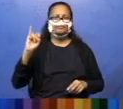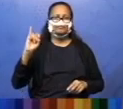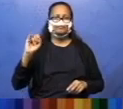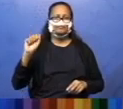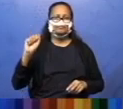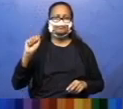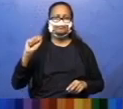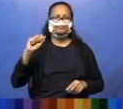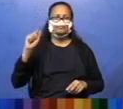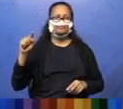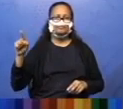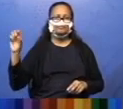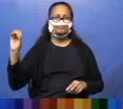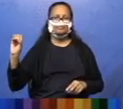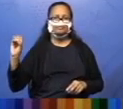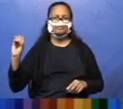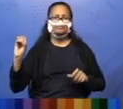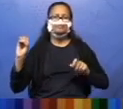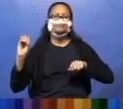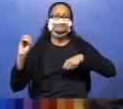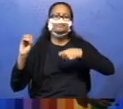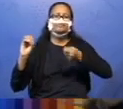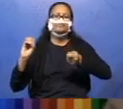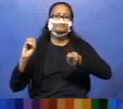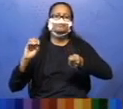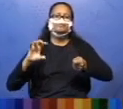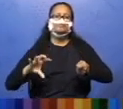Só que eu não posso ler ela assim, ó,